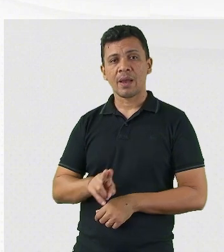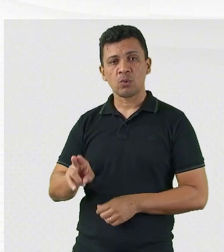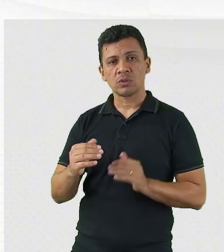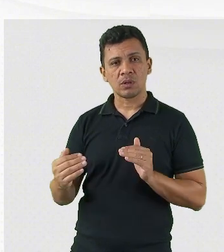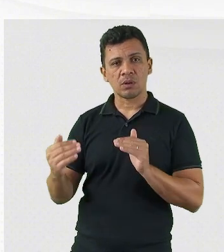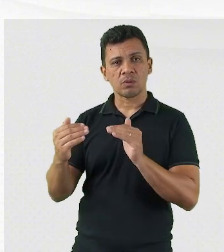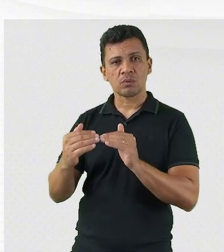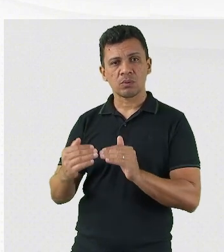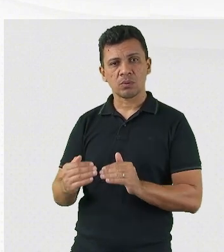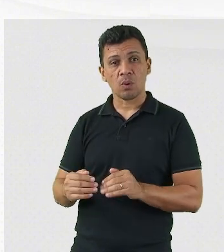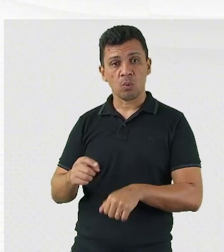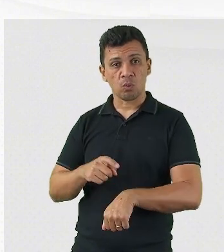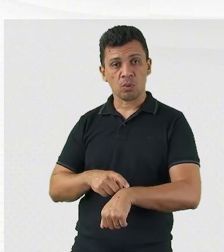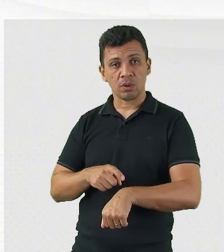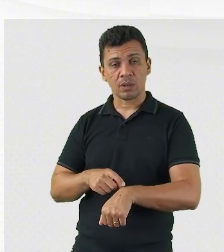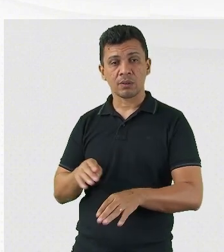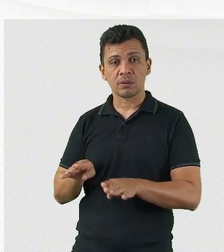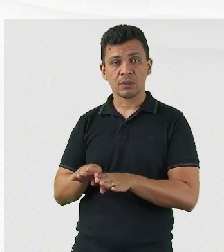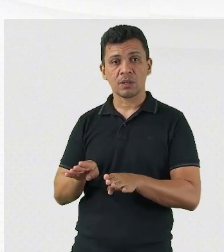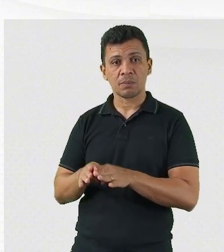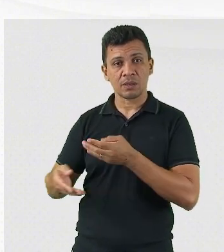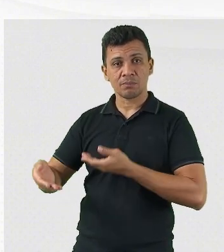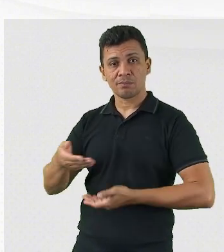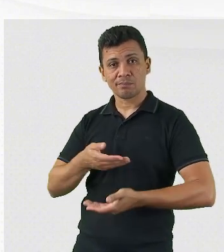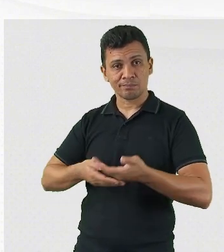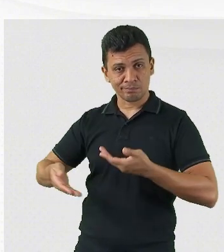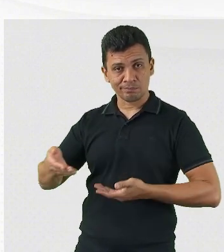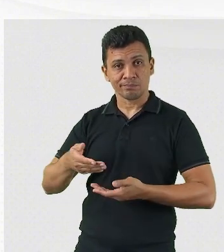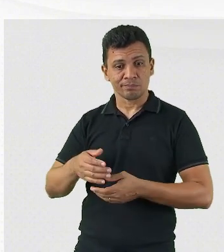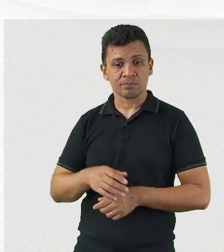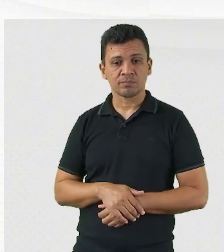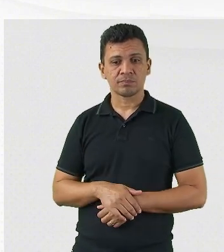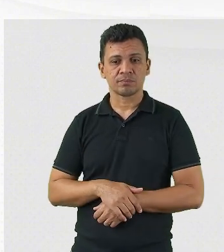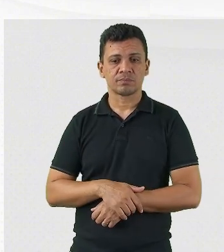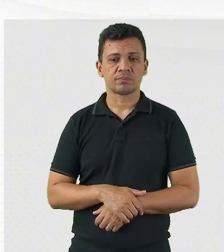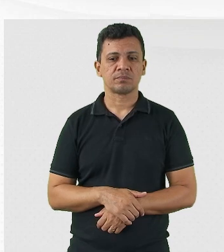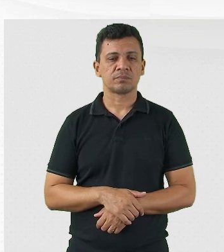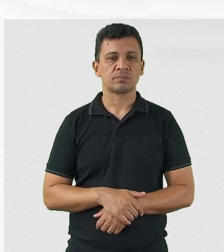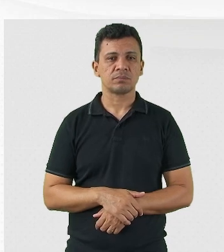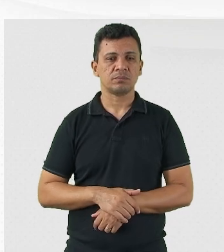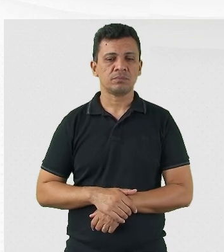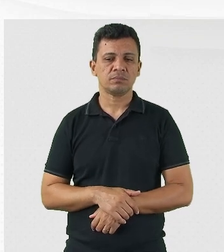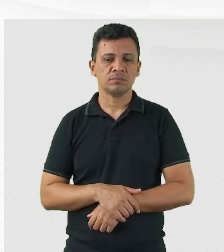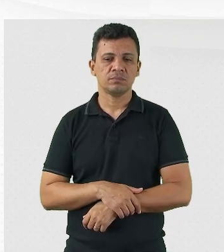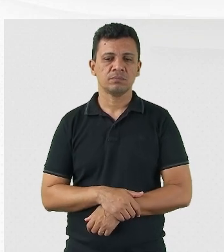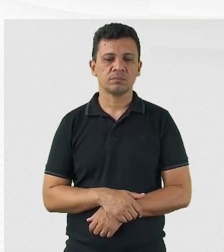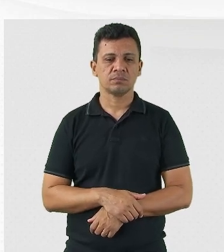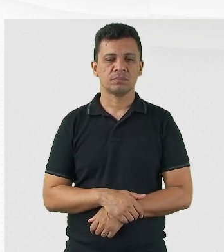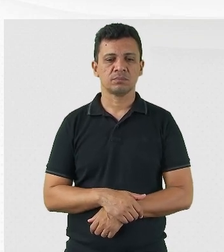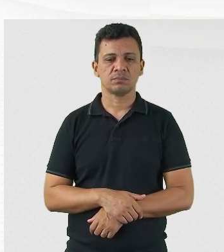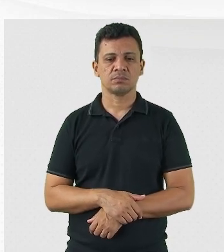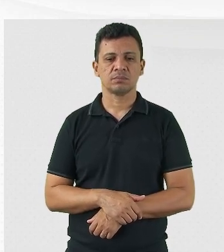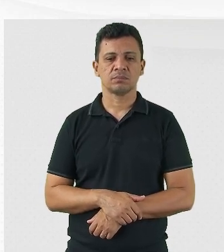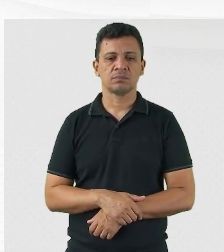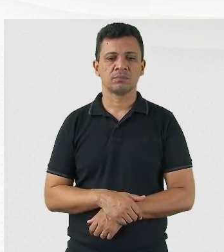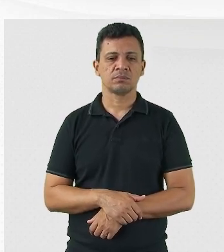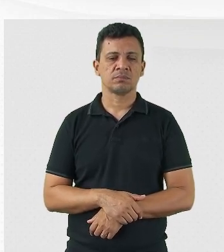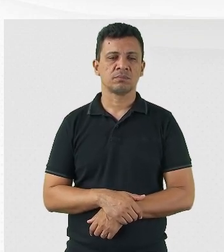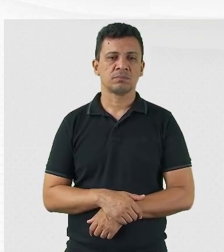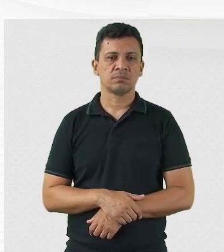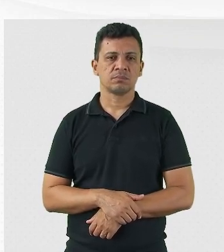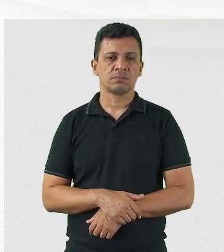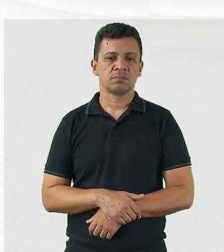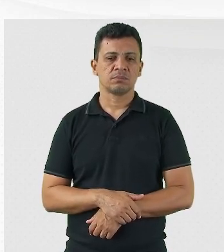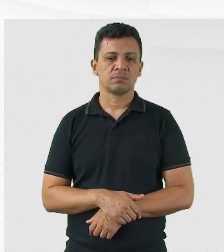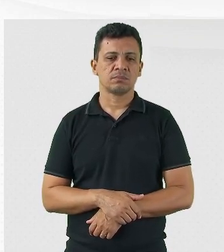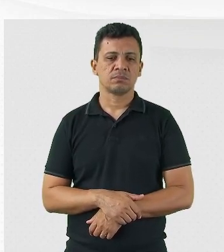acordo com o horário e a interação social. This is Capitol Hotels in Washington, D.C. How